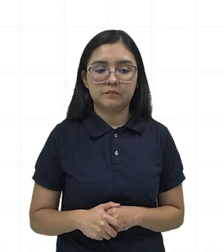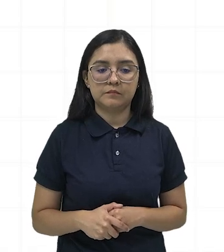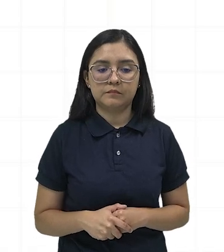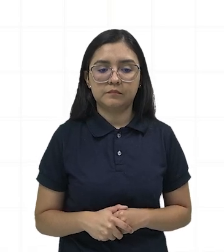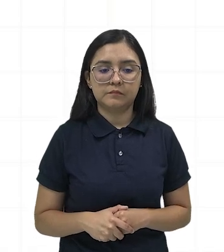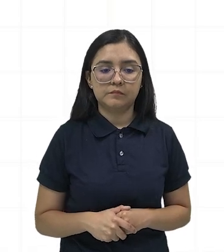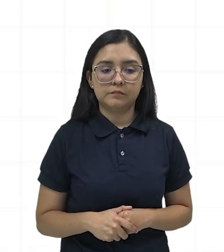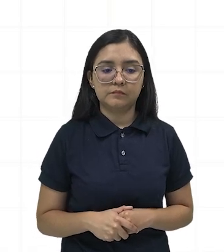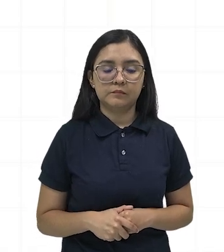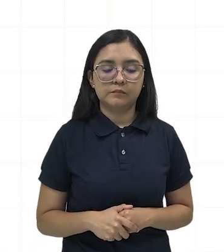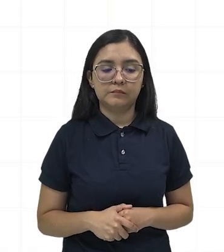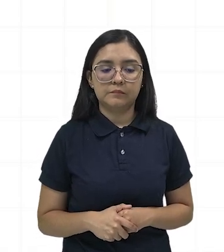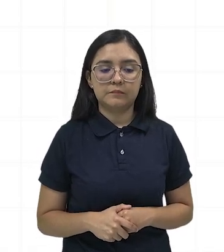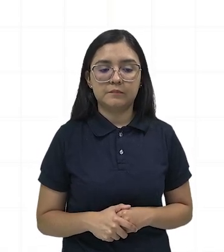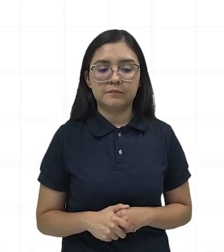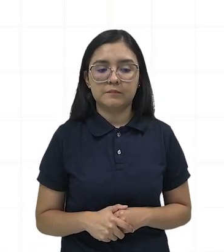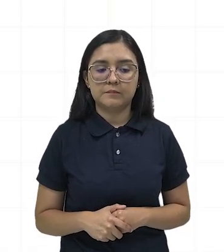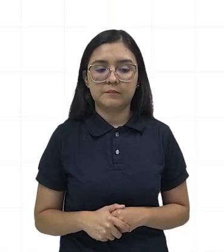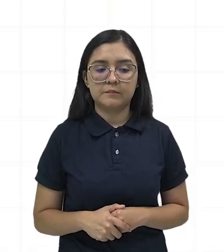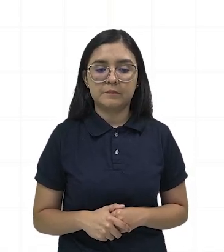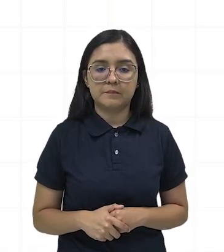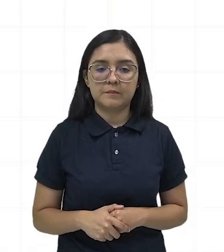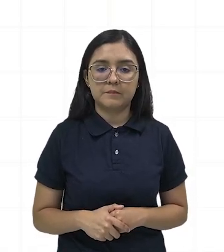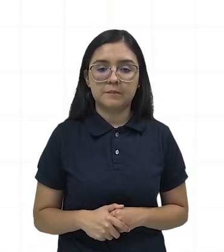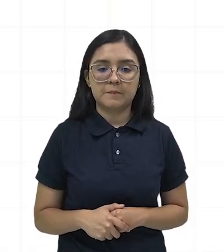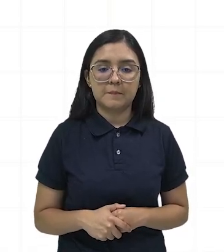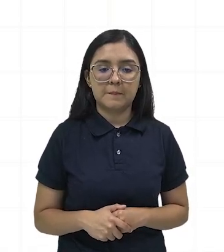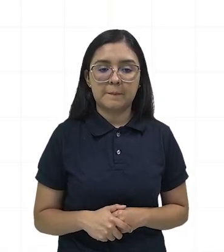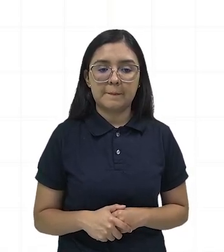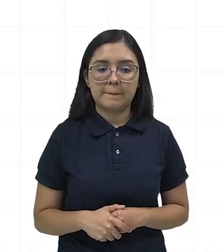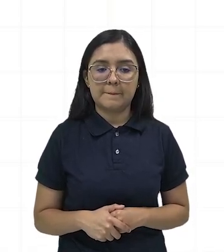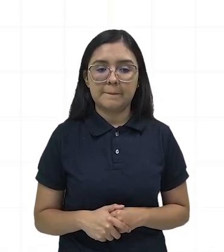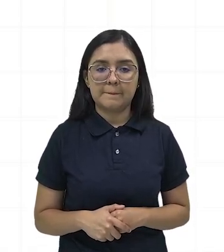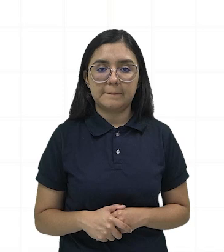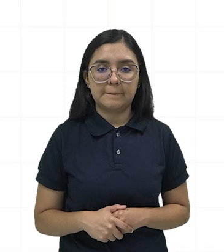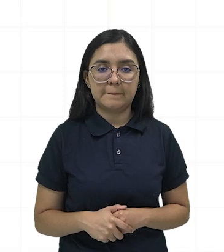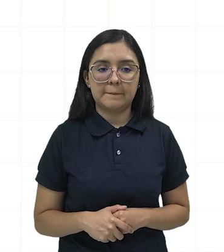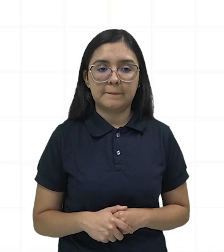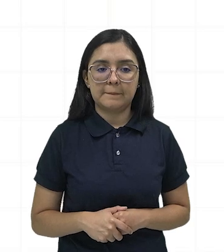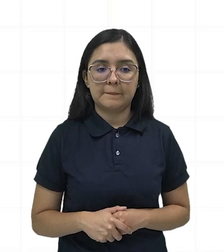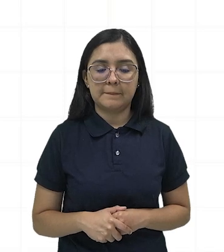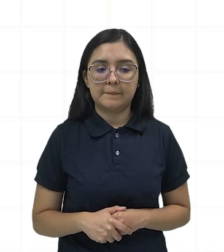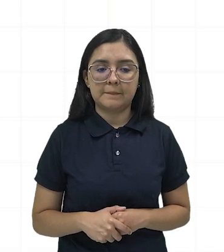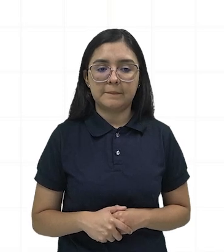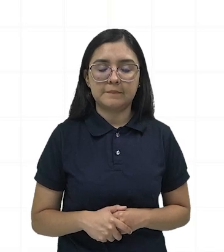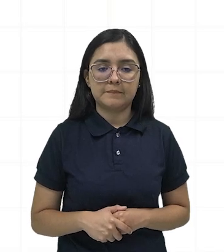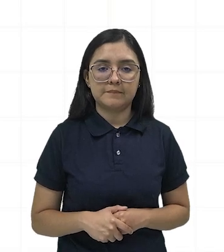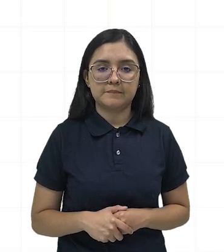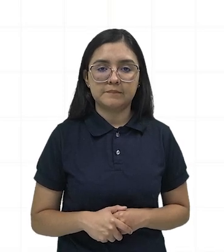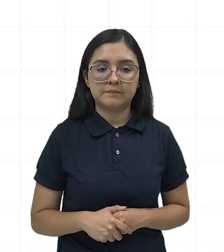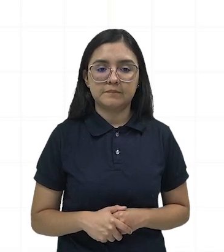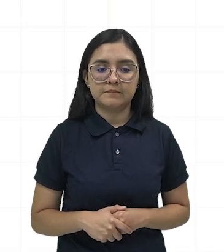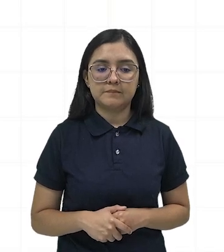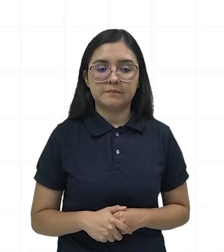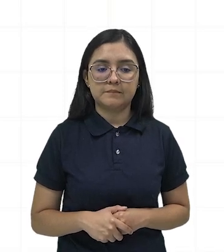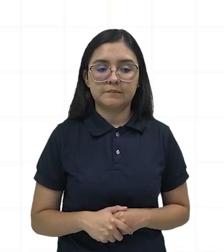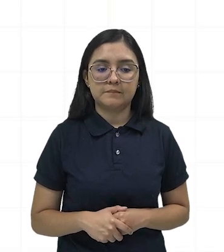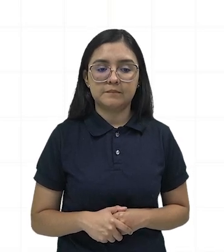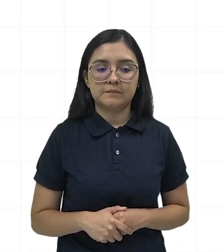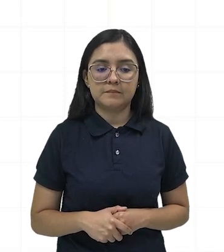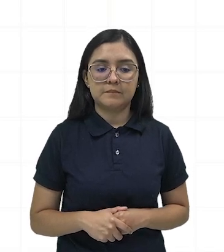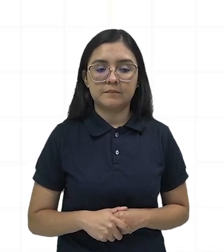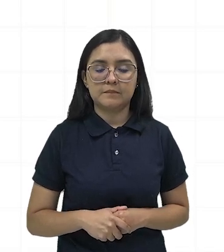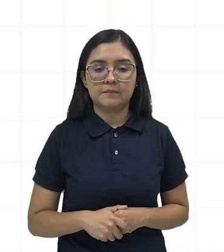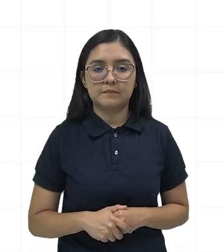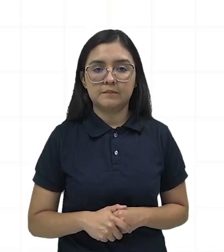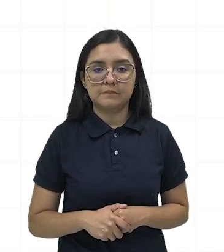tá? Aqui eu botei primeiro caso 1, mas não há necessidade aqui de... O importante aqui é saber